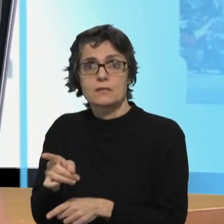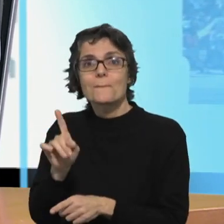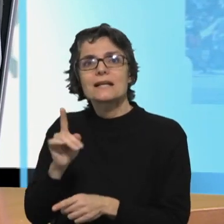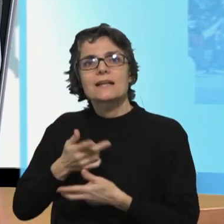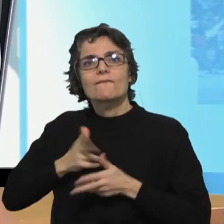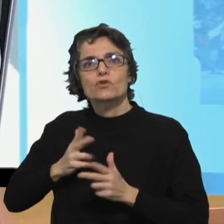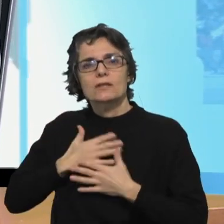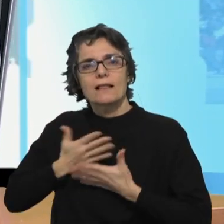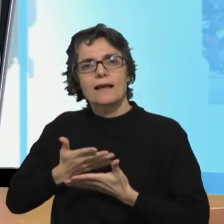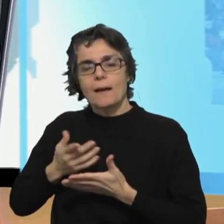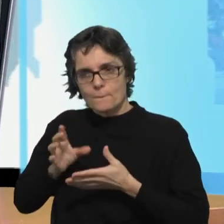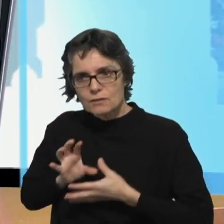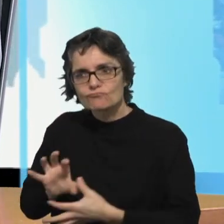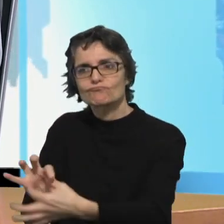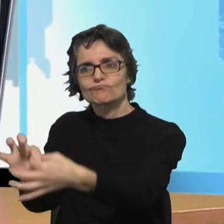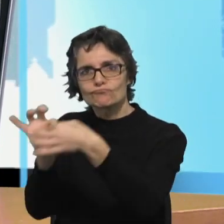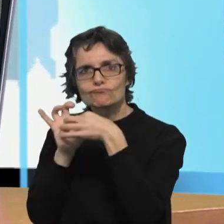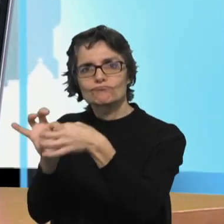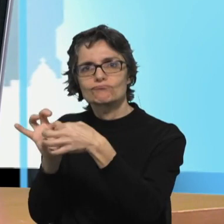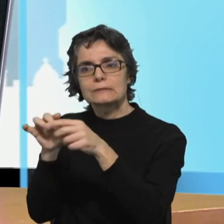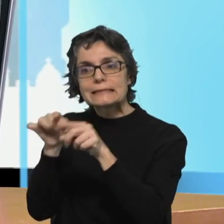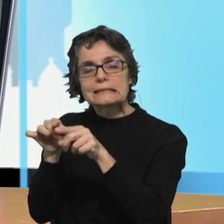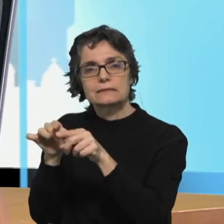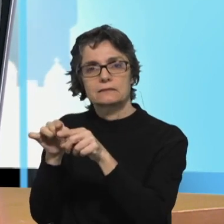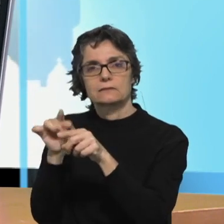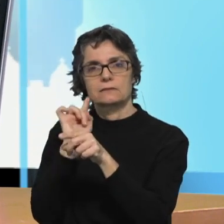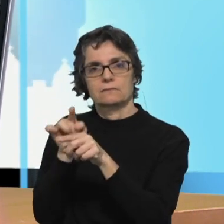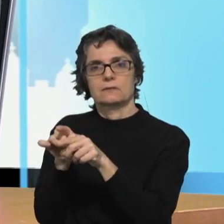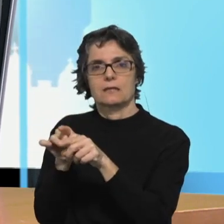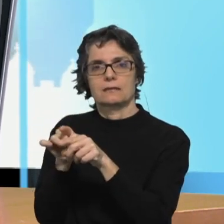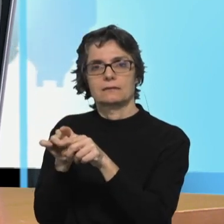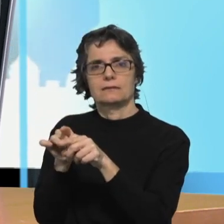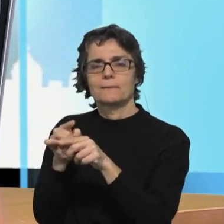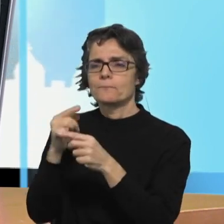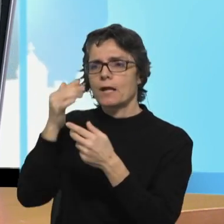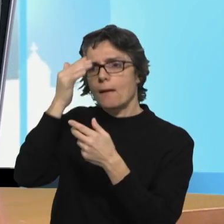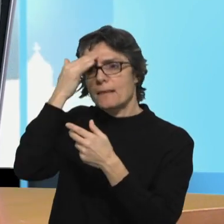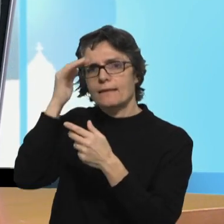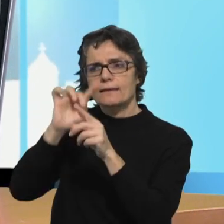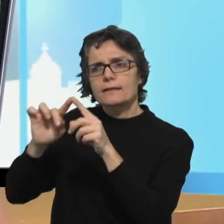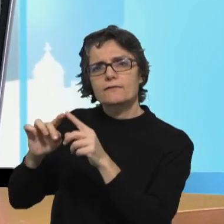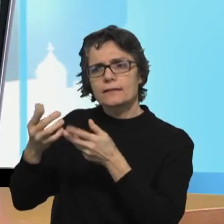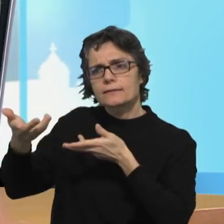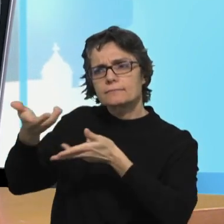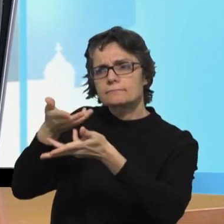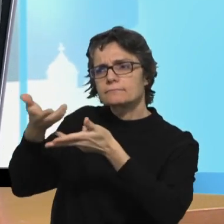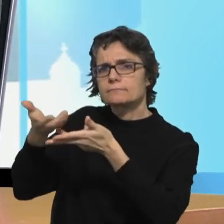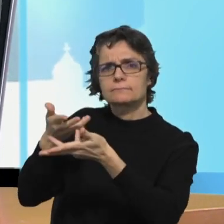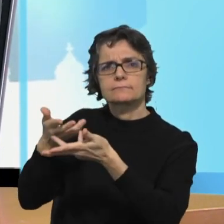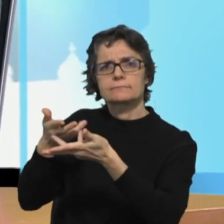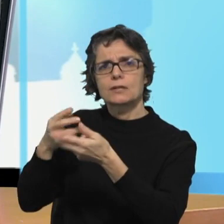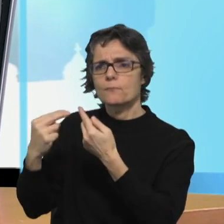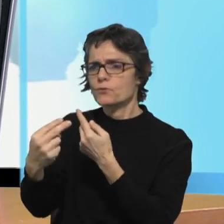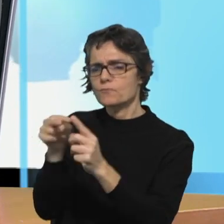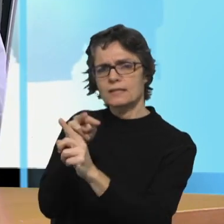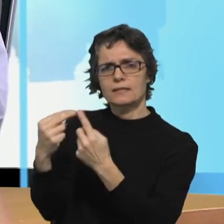disponível para o encontro. Para encontrar o outro, de uma geração diferente, com uma mentalidade diferente, com problemas que a nós adultos nos podem